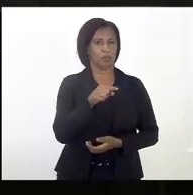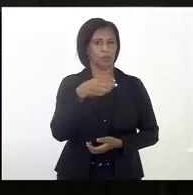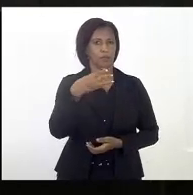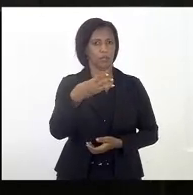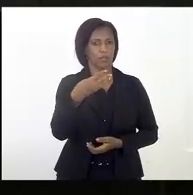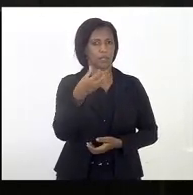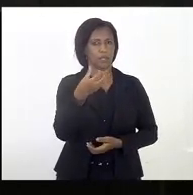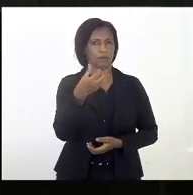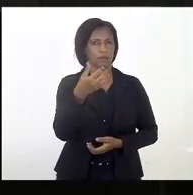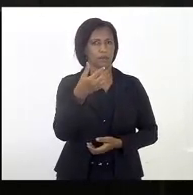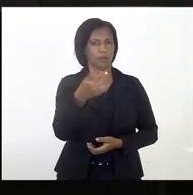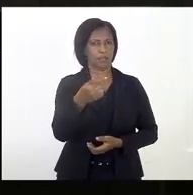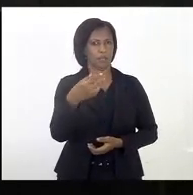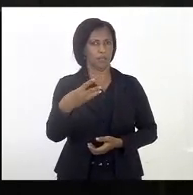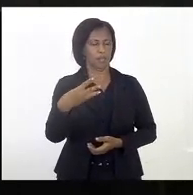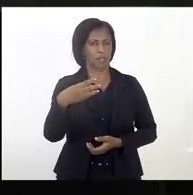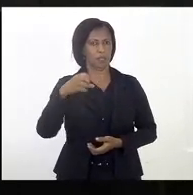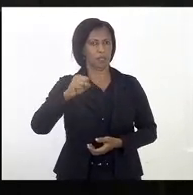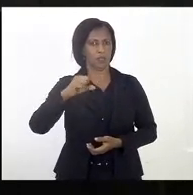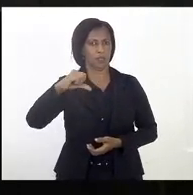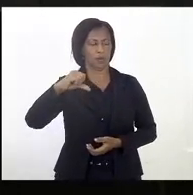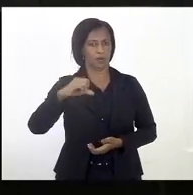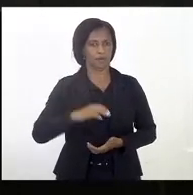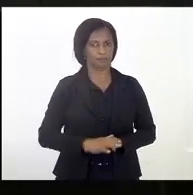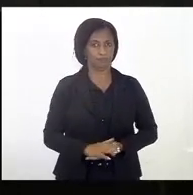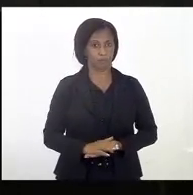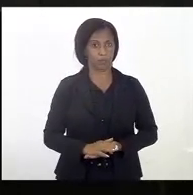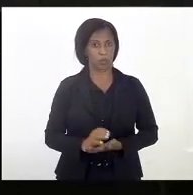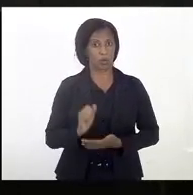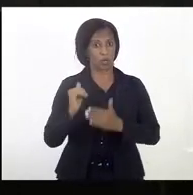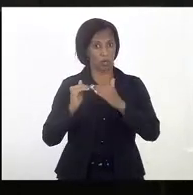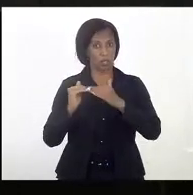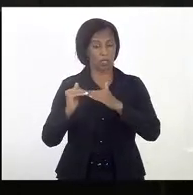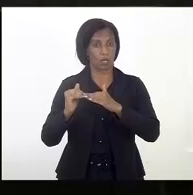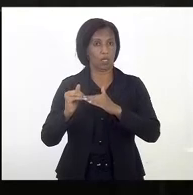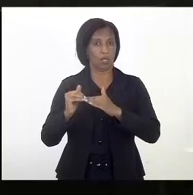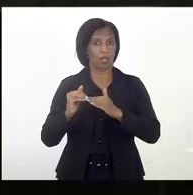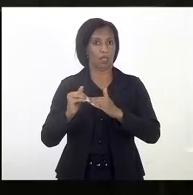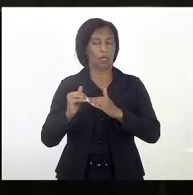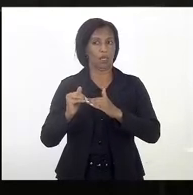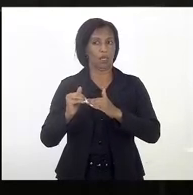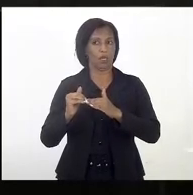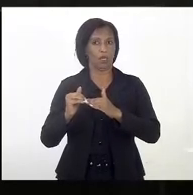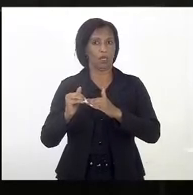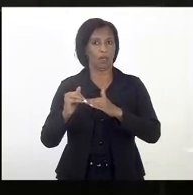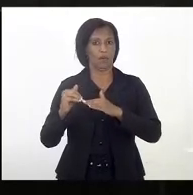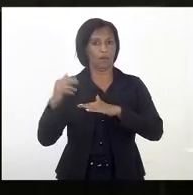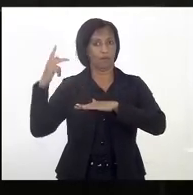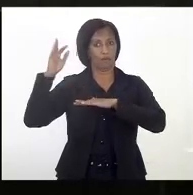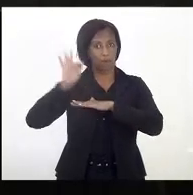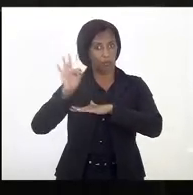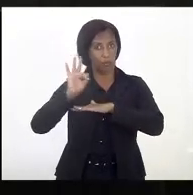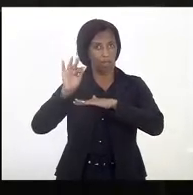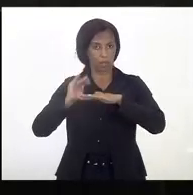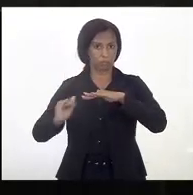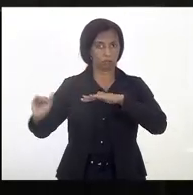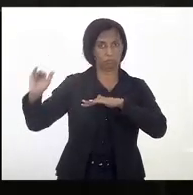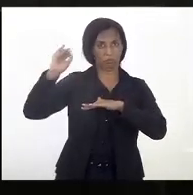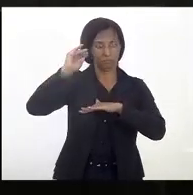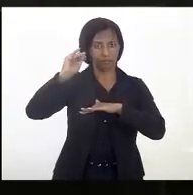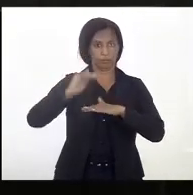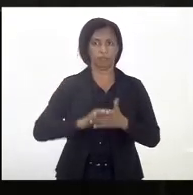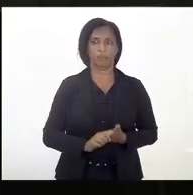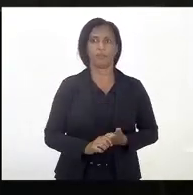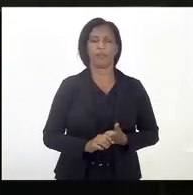6.373 89 centavos nível superior Ministério Público remuneração inicial entrando na carreira